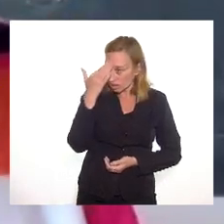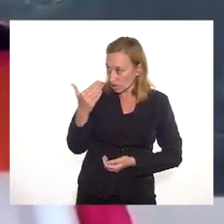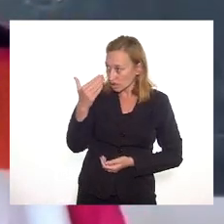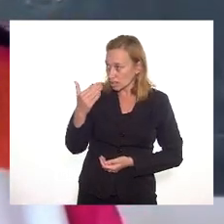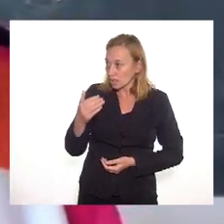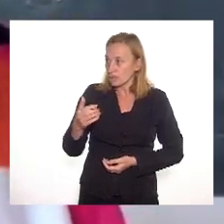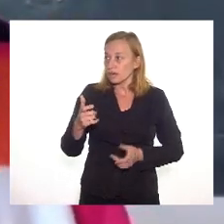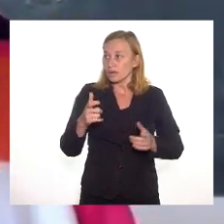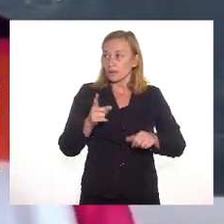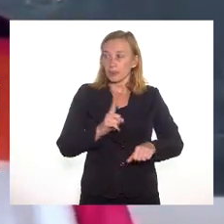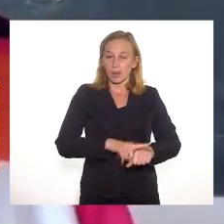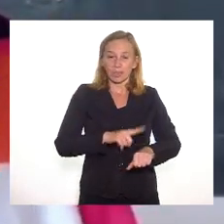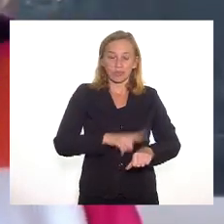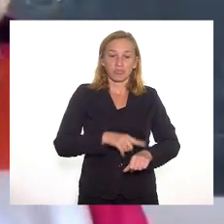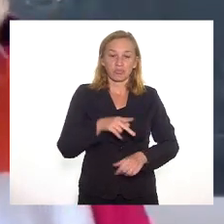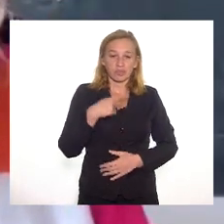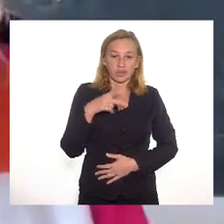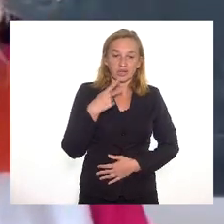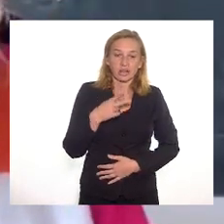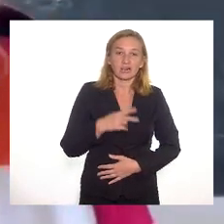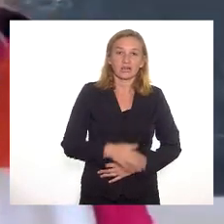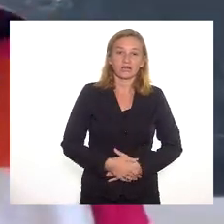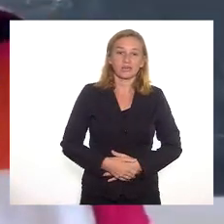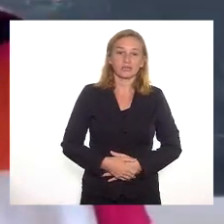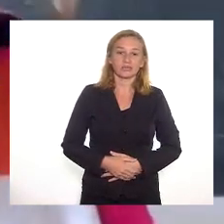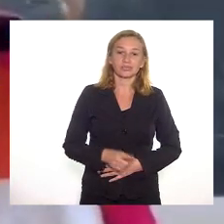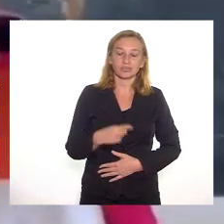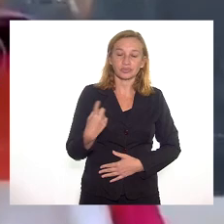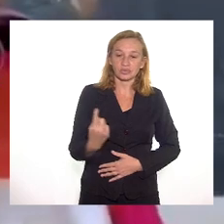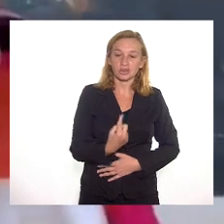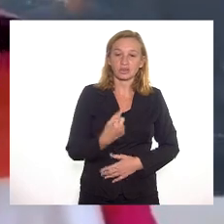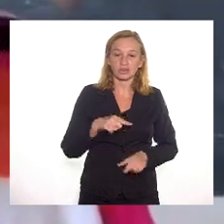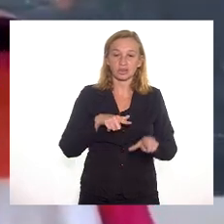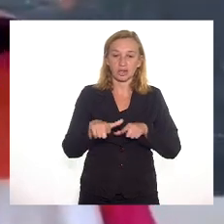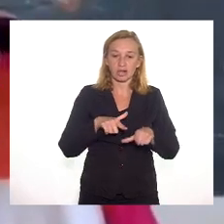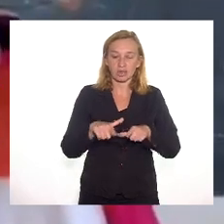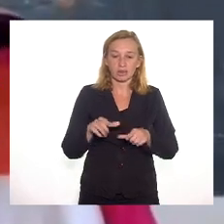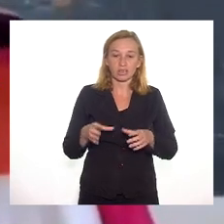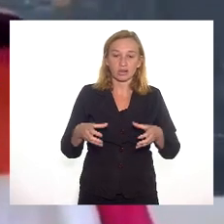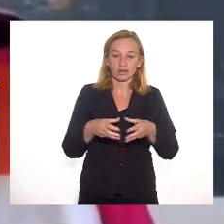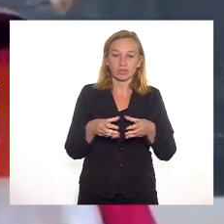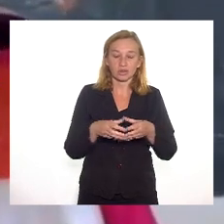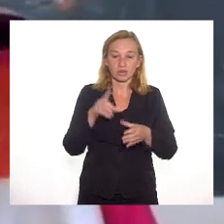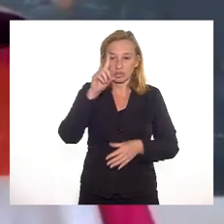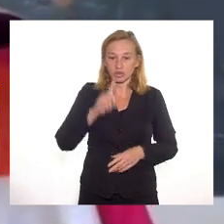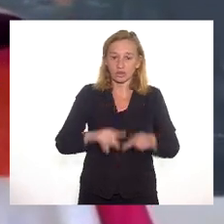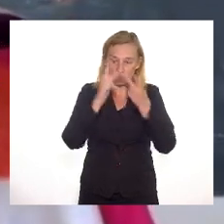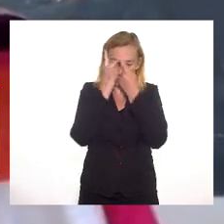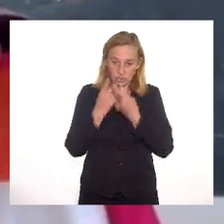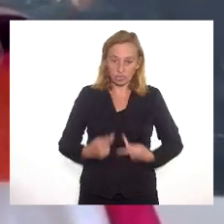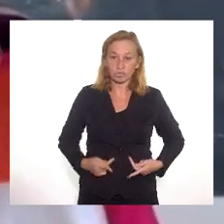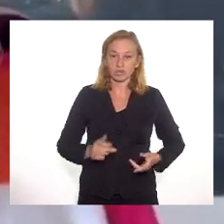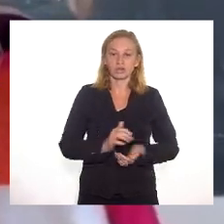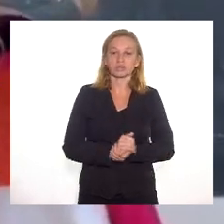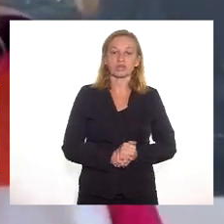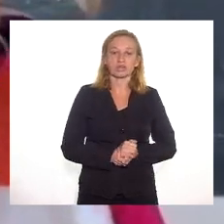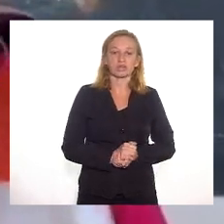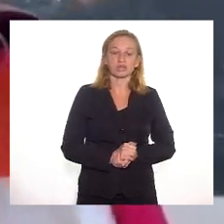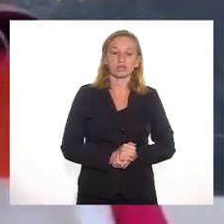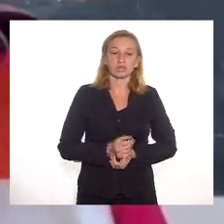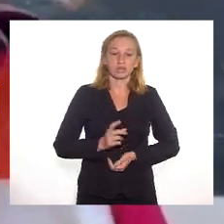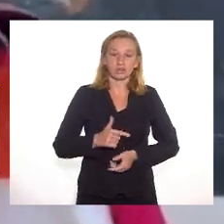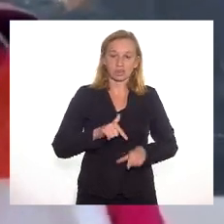esse espaço e dizer que nosso mandato e a Comissão de Direitos Humanos segue aberta, funcionando a pleno